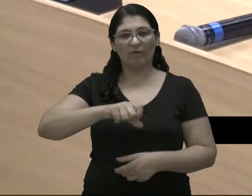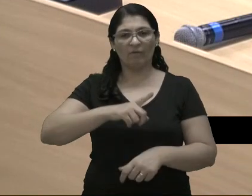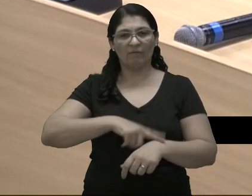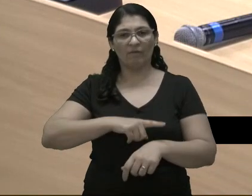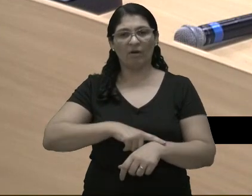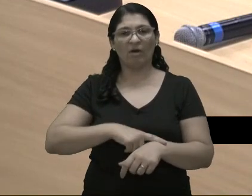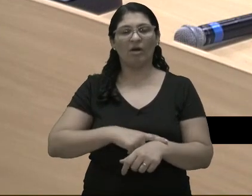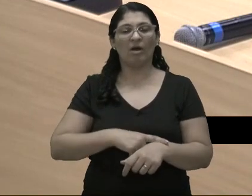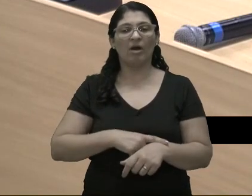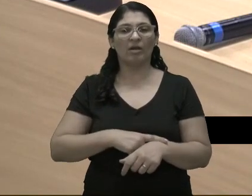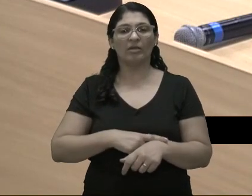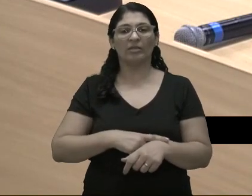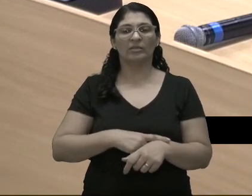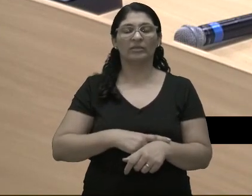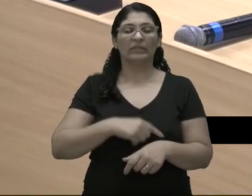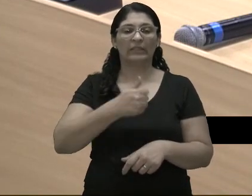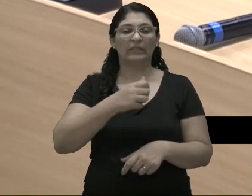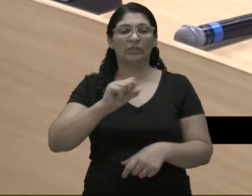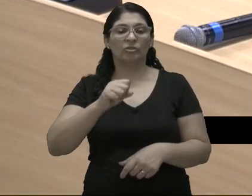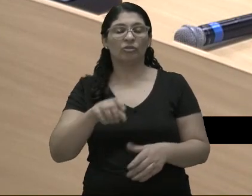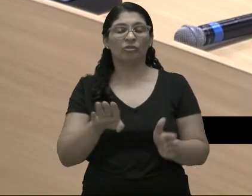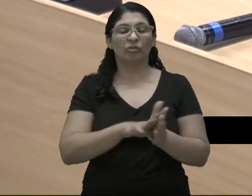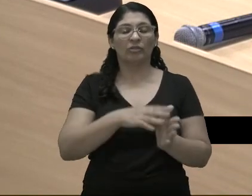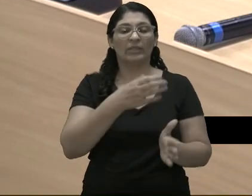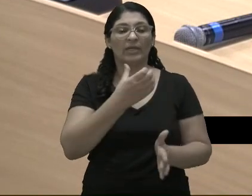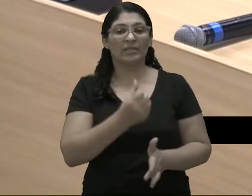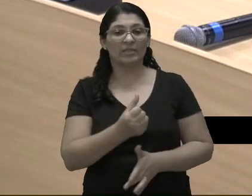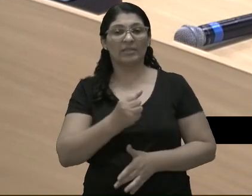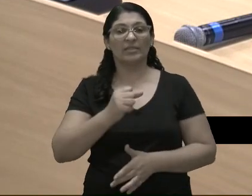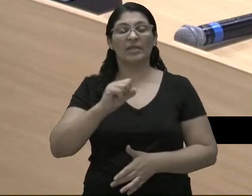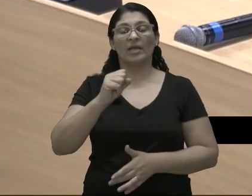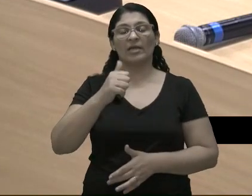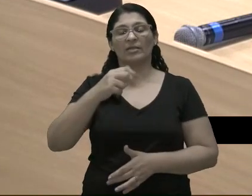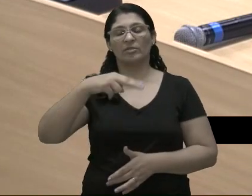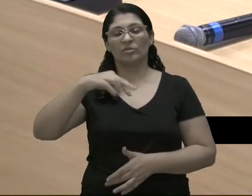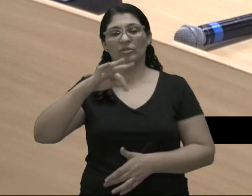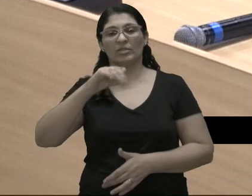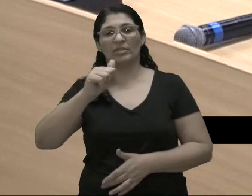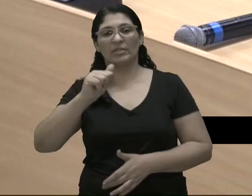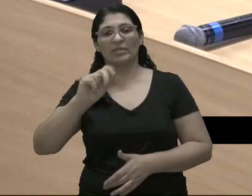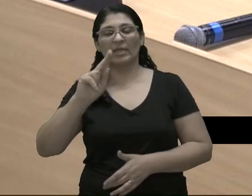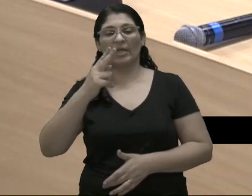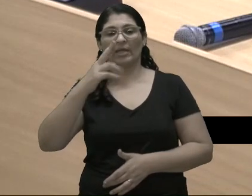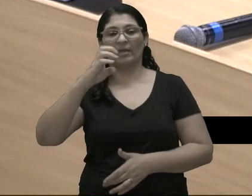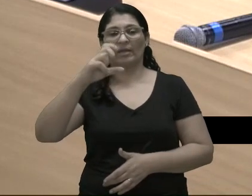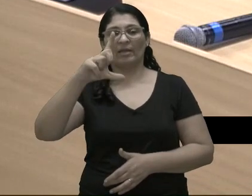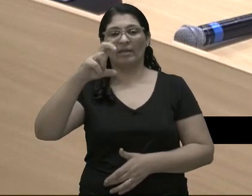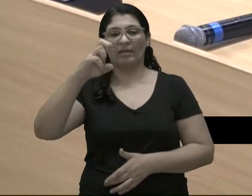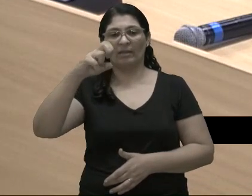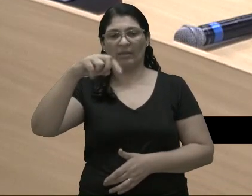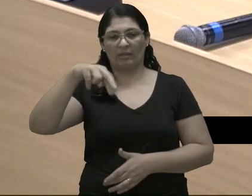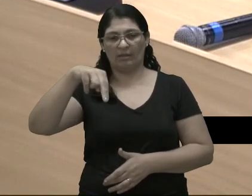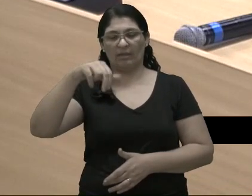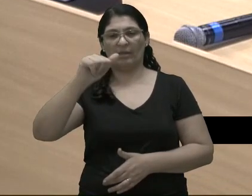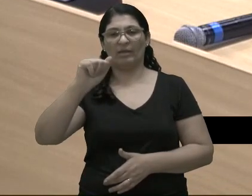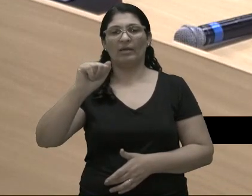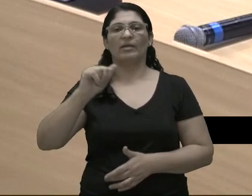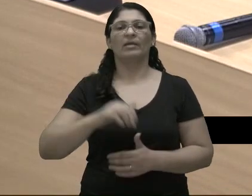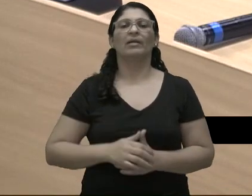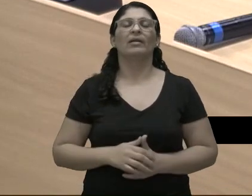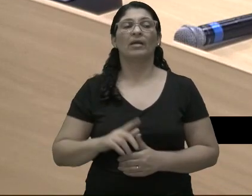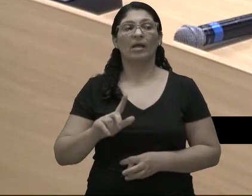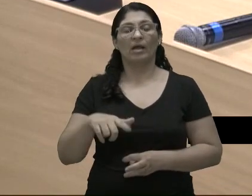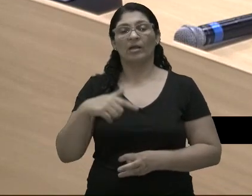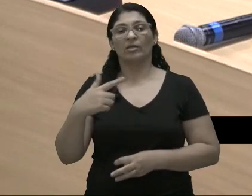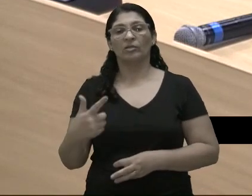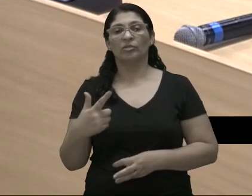No Santa Helena é das 18 às 6 da manhã e no San Marino é das 19 às 7 da manhã. Nunca foi 24